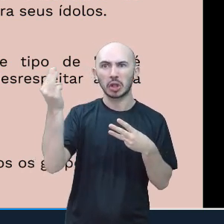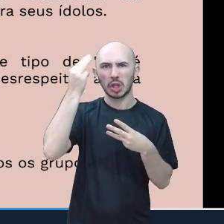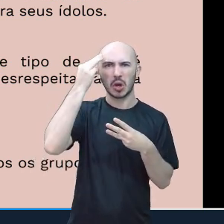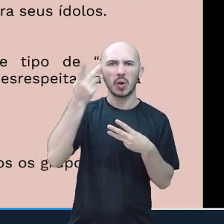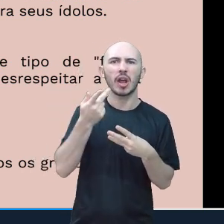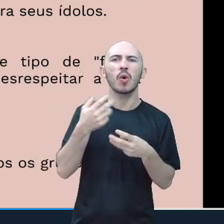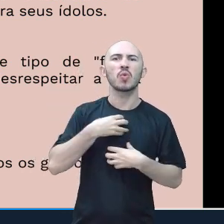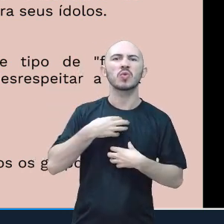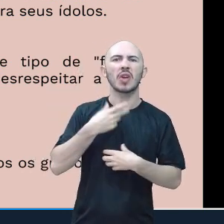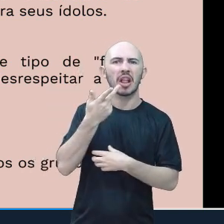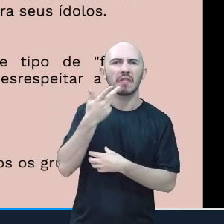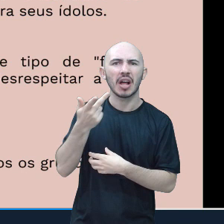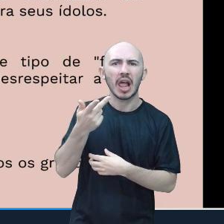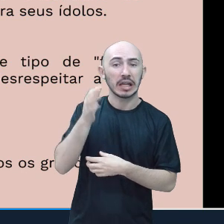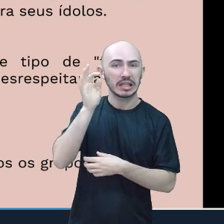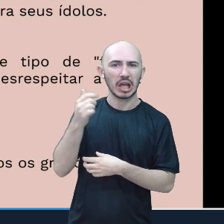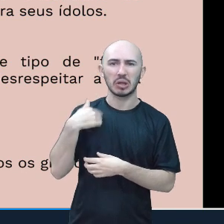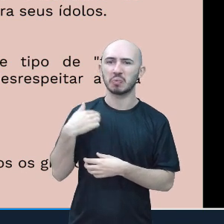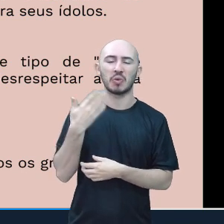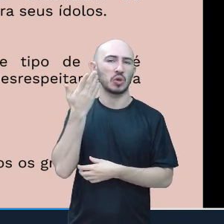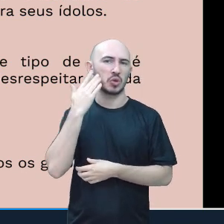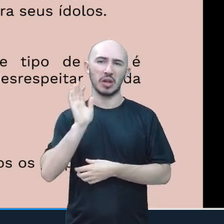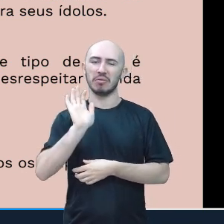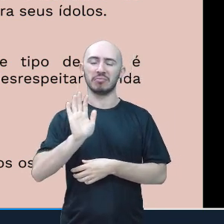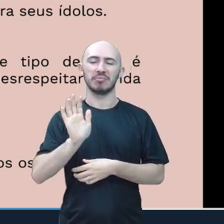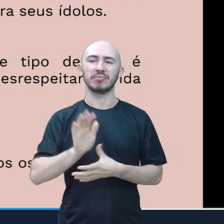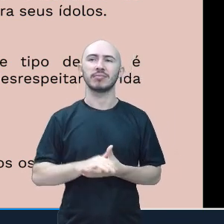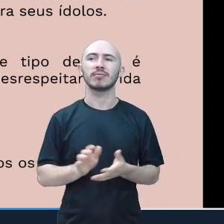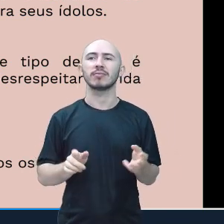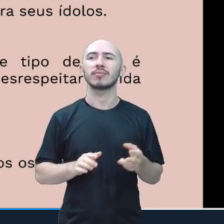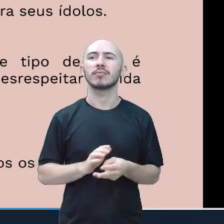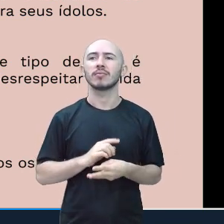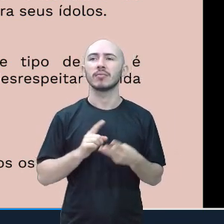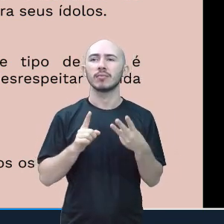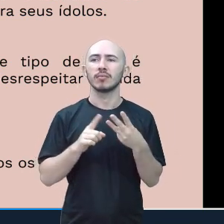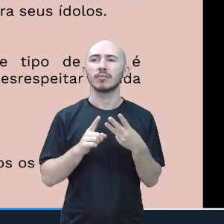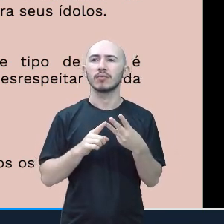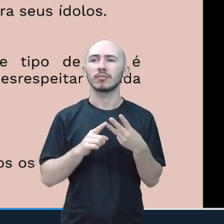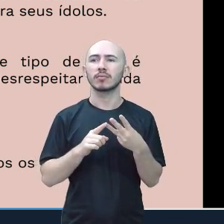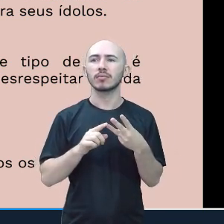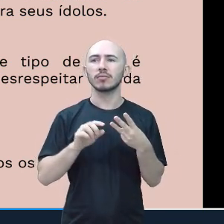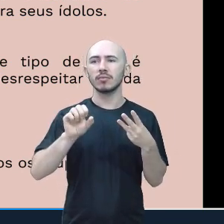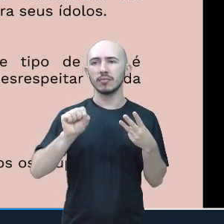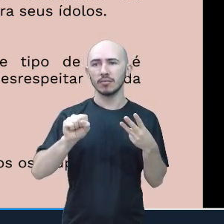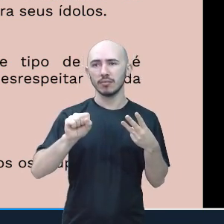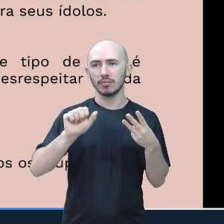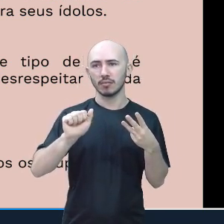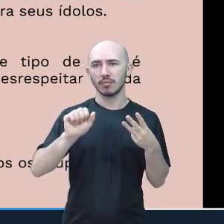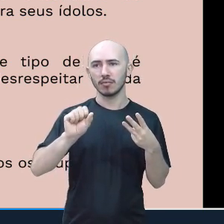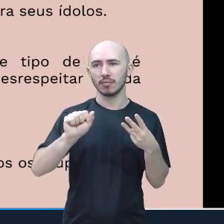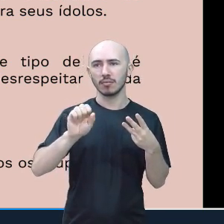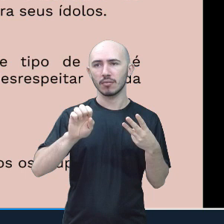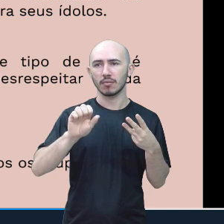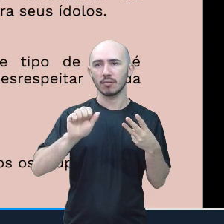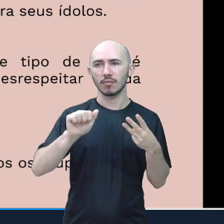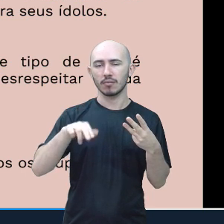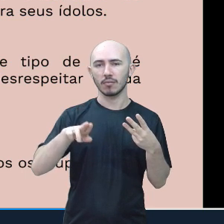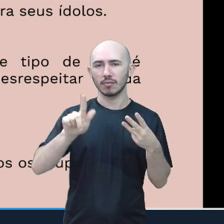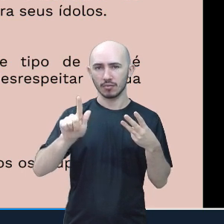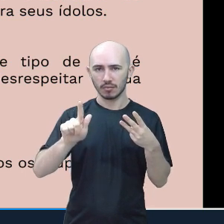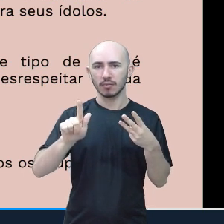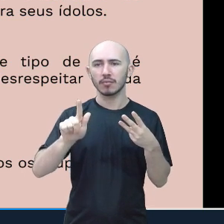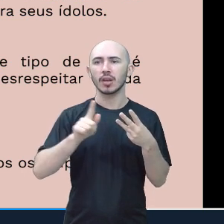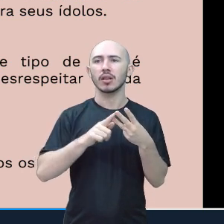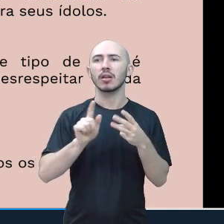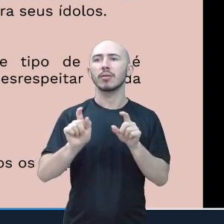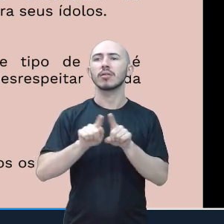formas que os fãs encontram de demonstrar o carinho para o seu ídolo. Tem também uma expressão que eles utilizam para